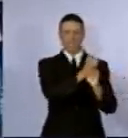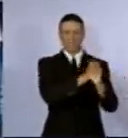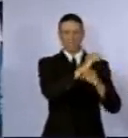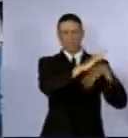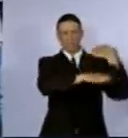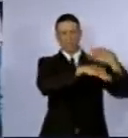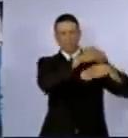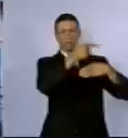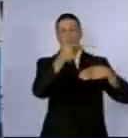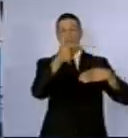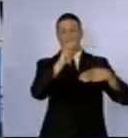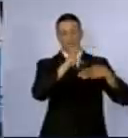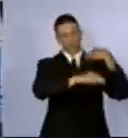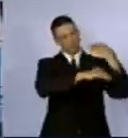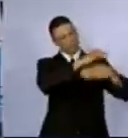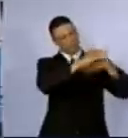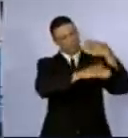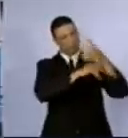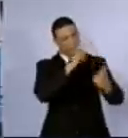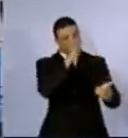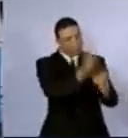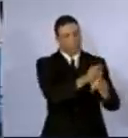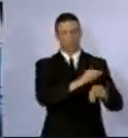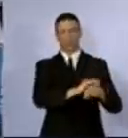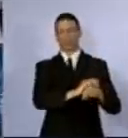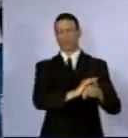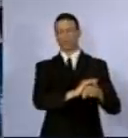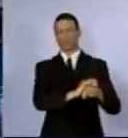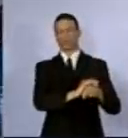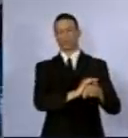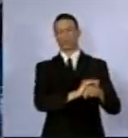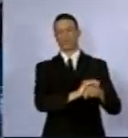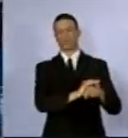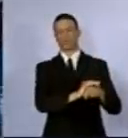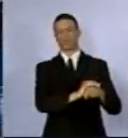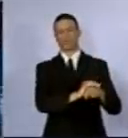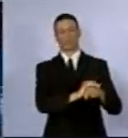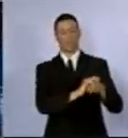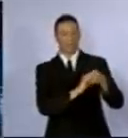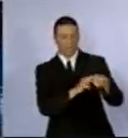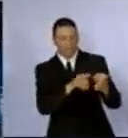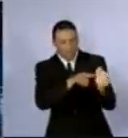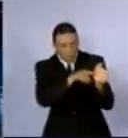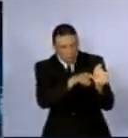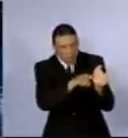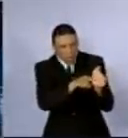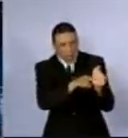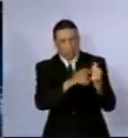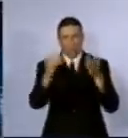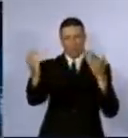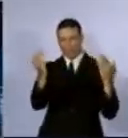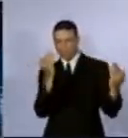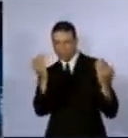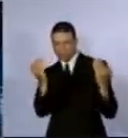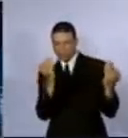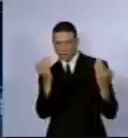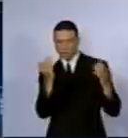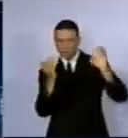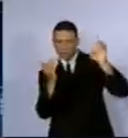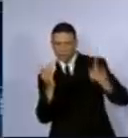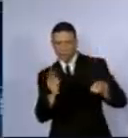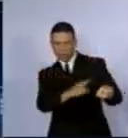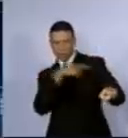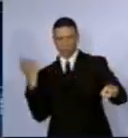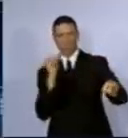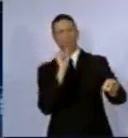foi diagnosticado com uma doença e depois nós pudemos observar a relação de sua doença, que foi fatal,